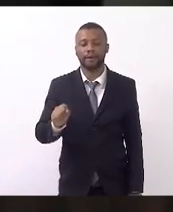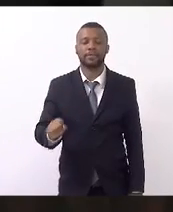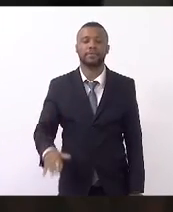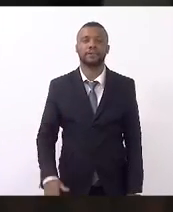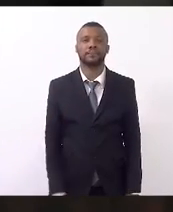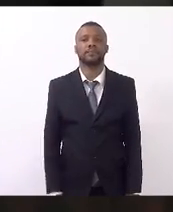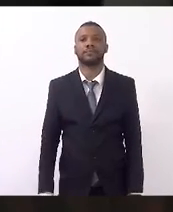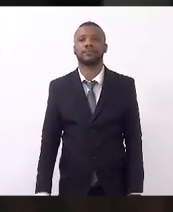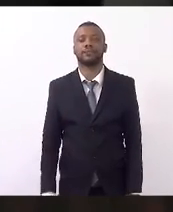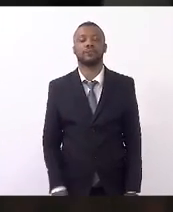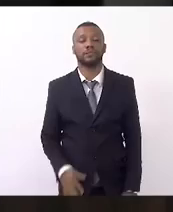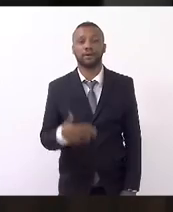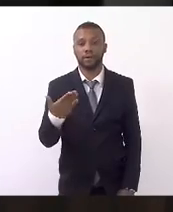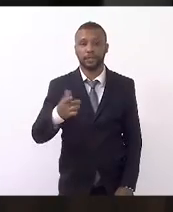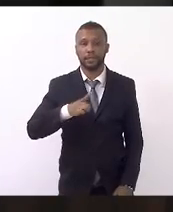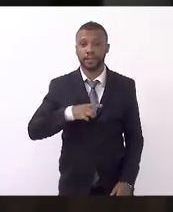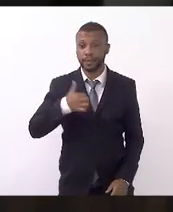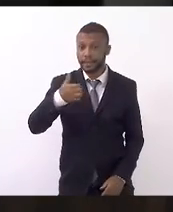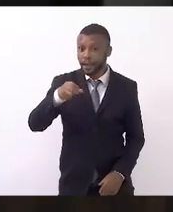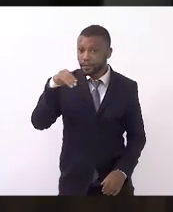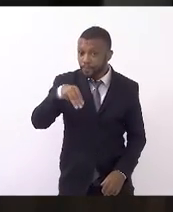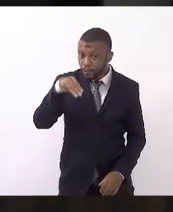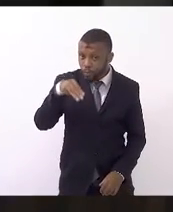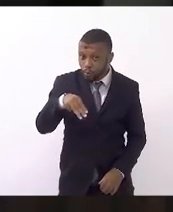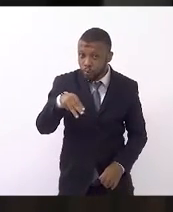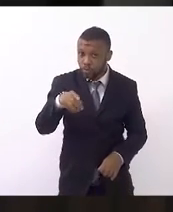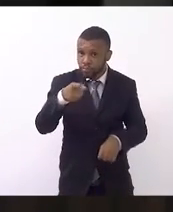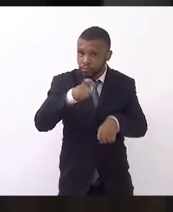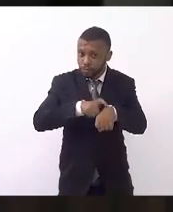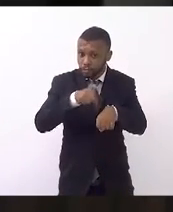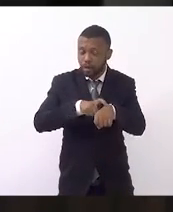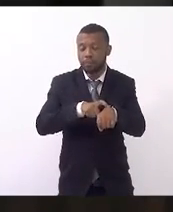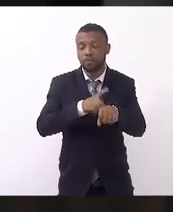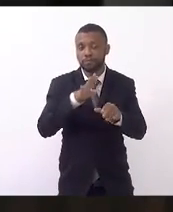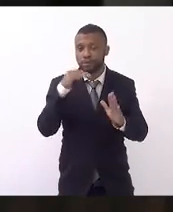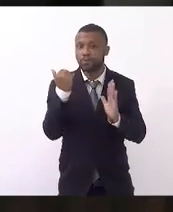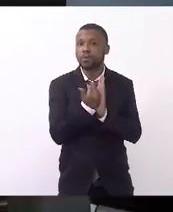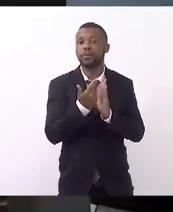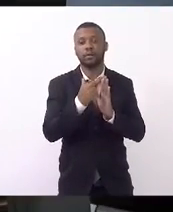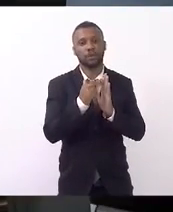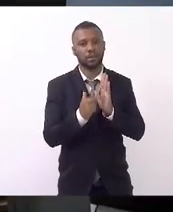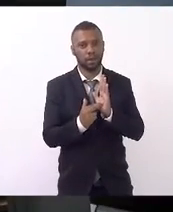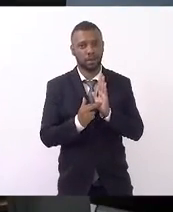Vossa Excelência dispõe de 10 minutos regimentais.